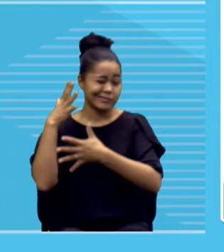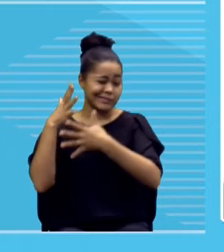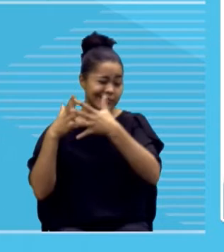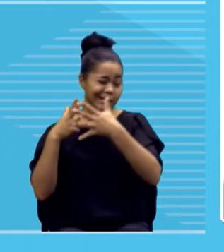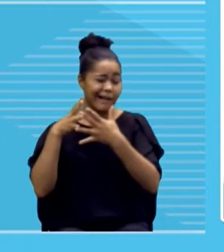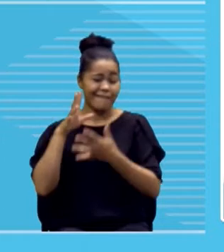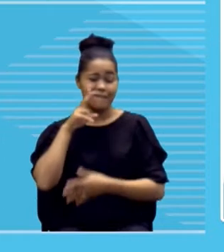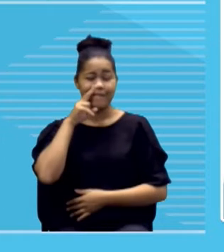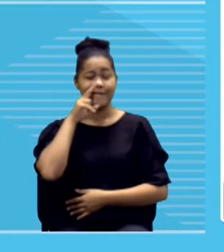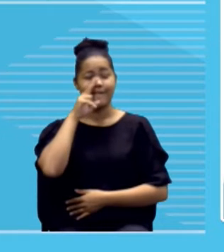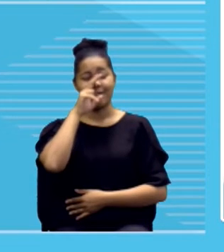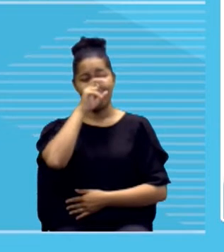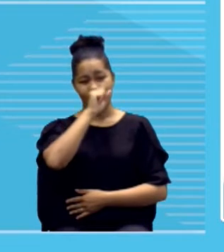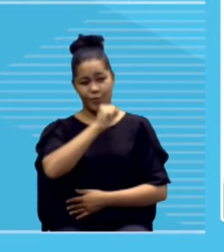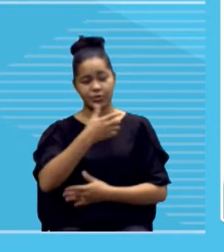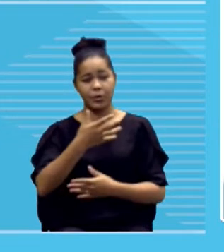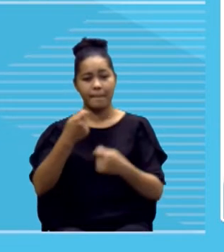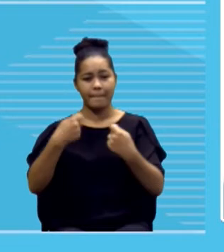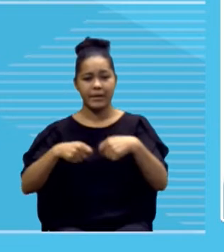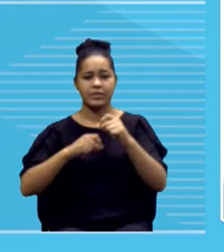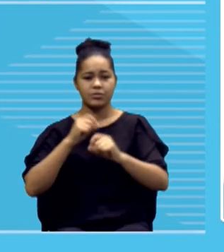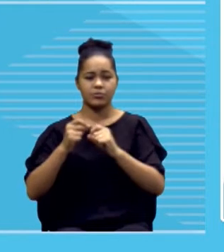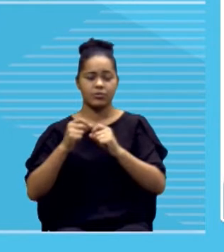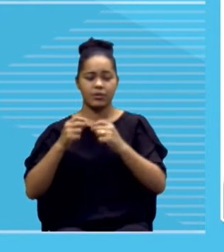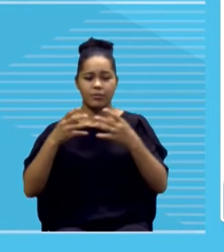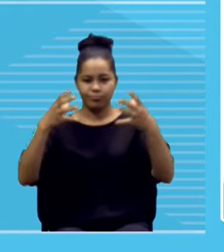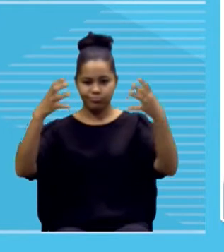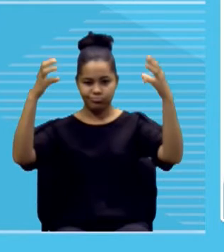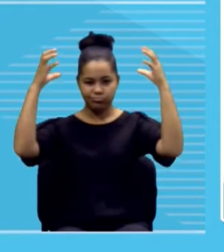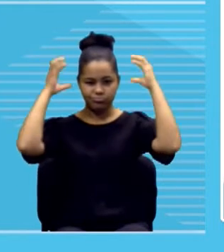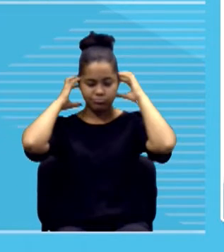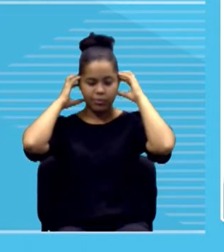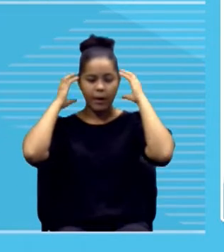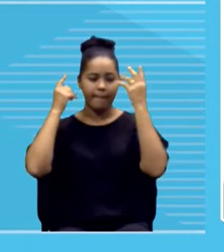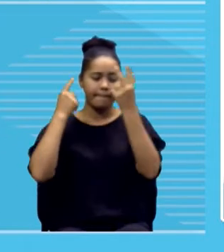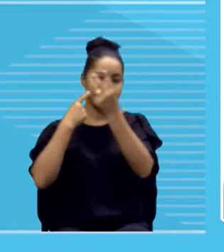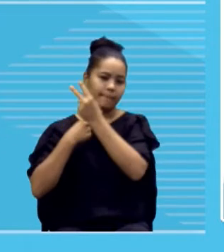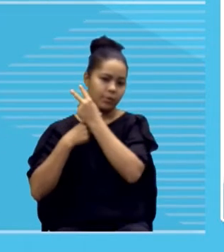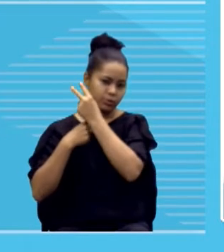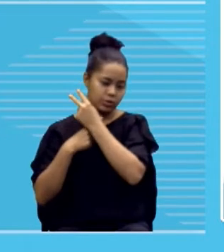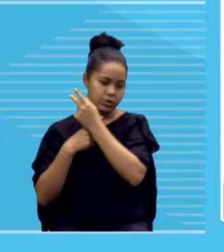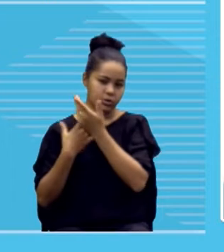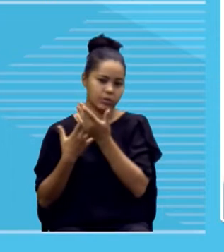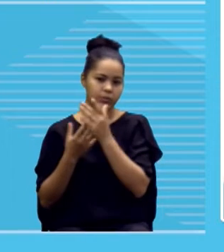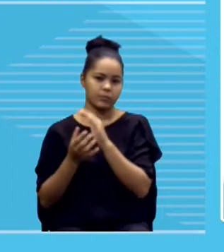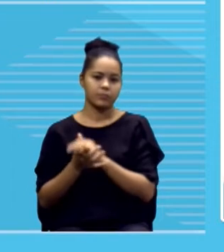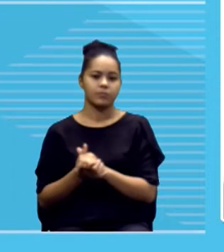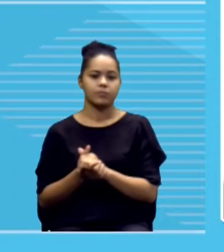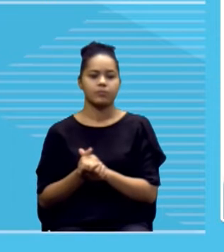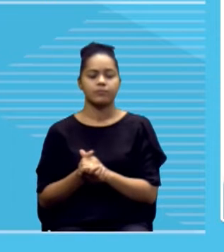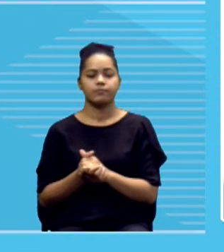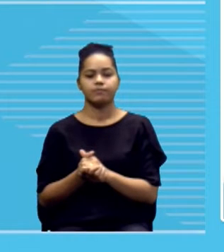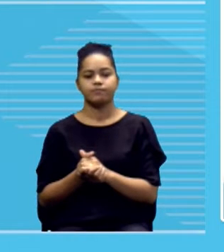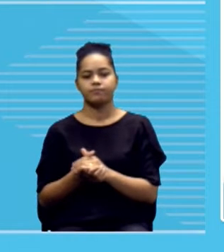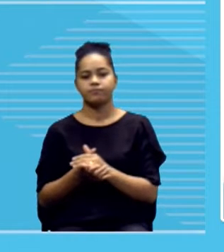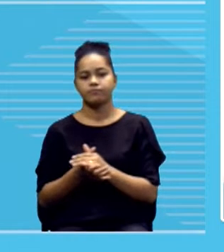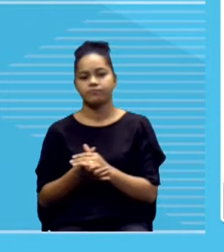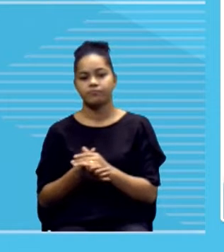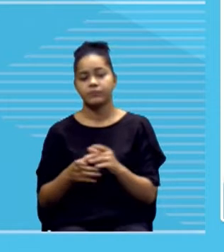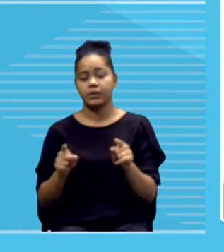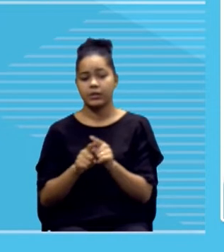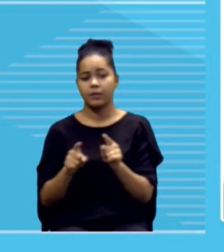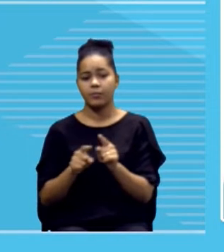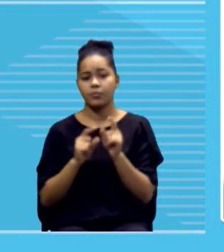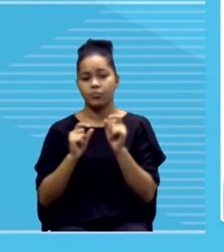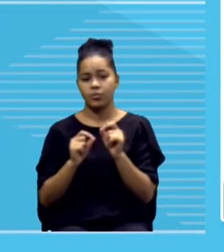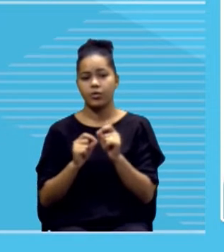muito forte. Então, você precisa ter todo esse cuidado ao entrar. O vento é irregular, Portanto, a produção de energia pode ficar comprometida.